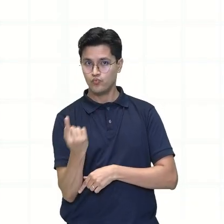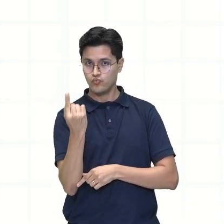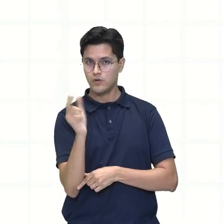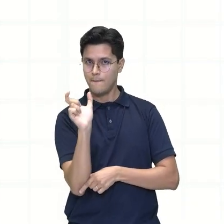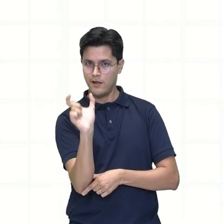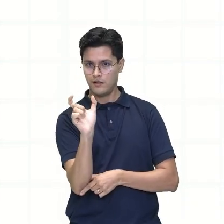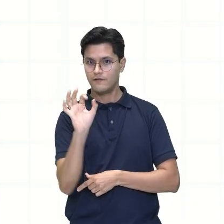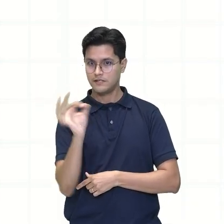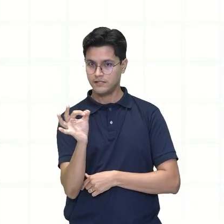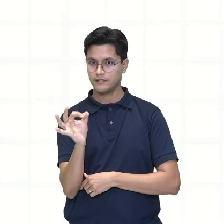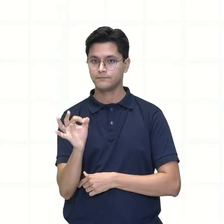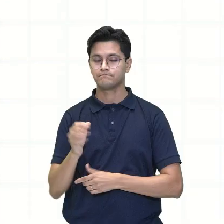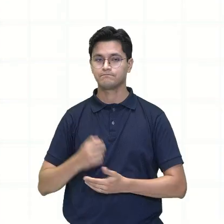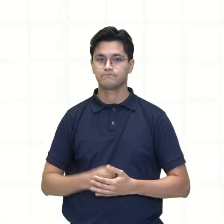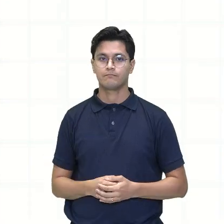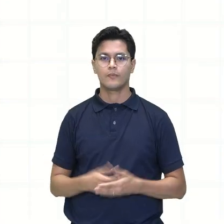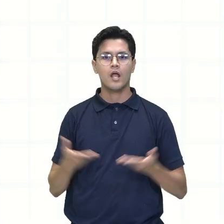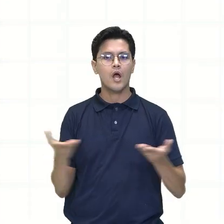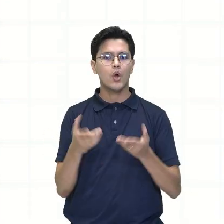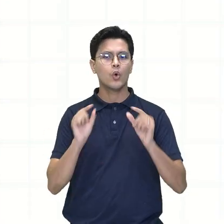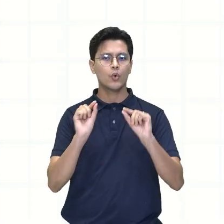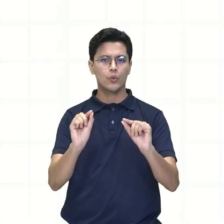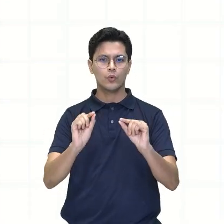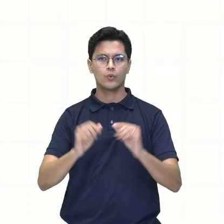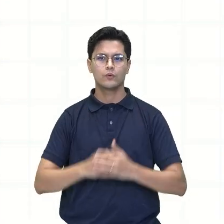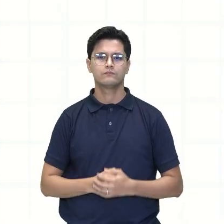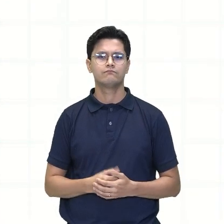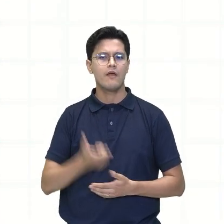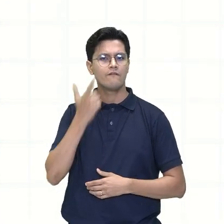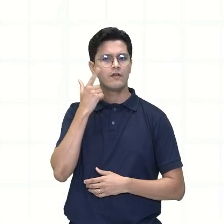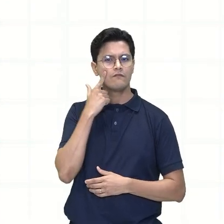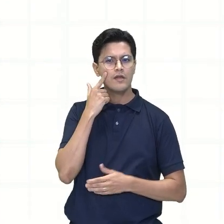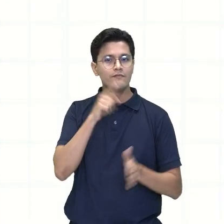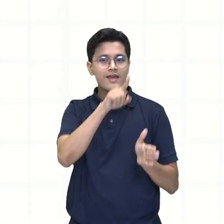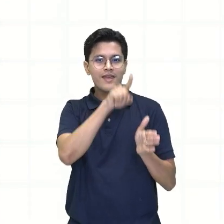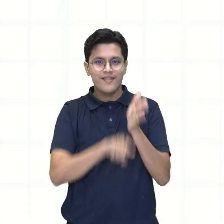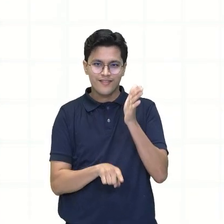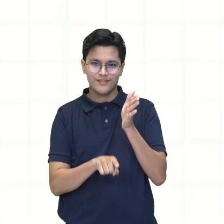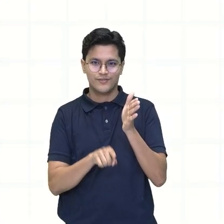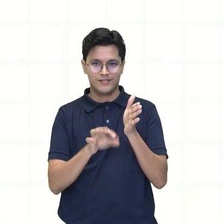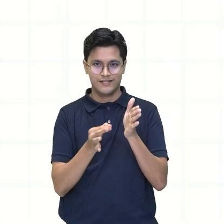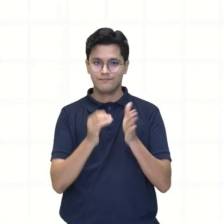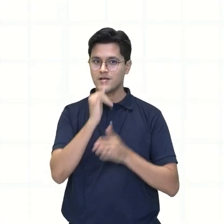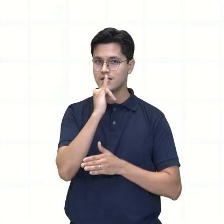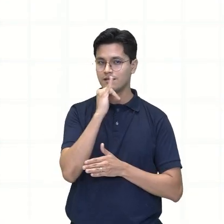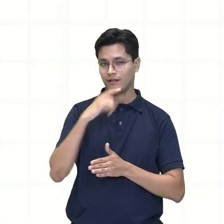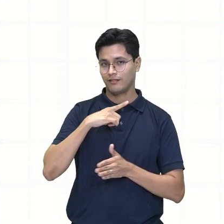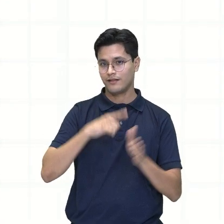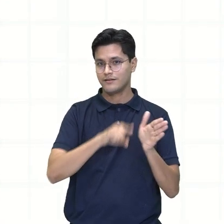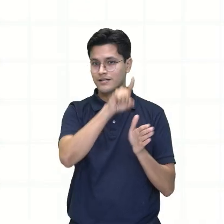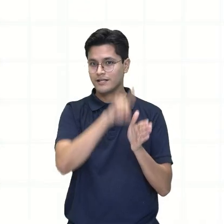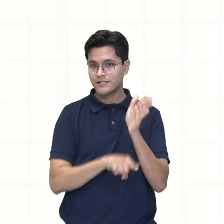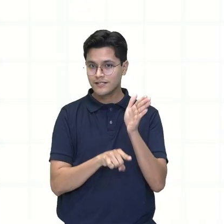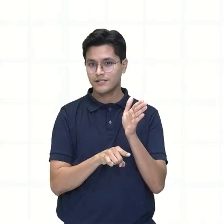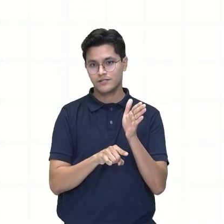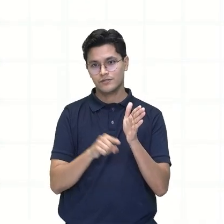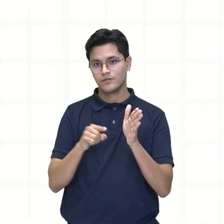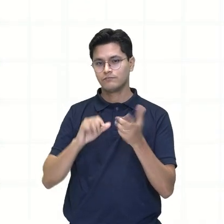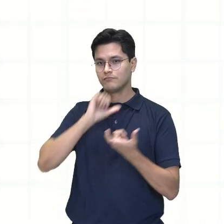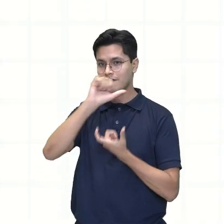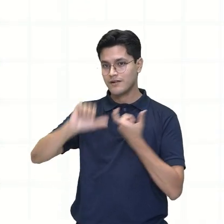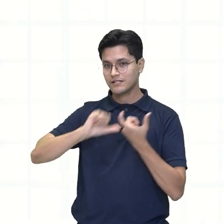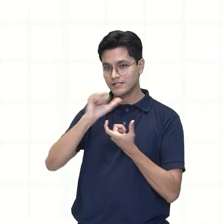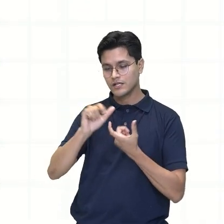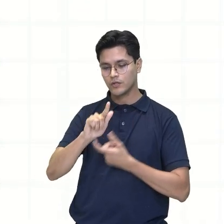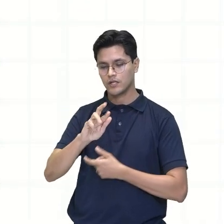certo? Agora, nós vamos verificar algumas exceções. Vejam só. Há algumas exceções na flexão de grau